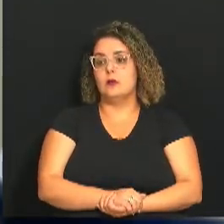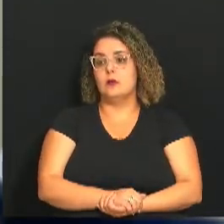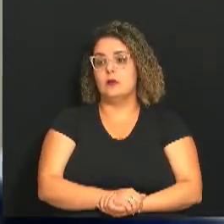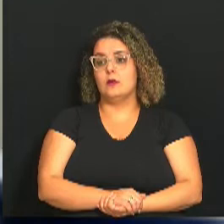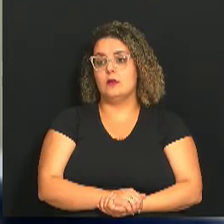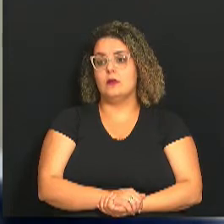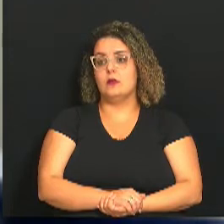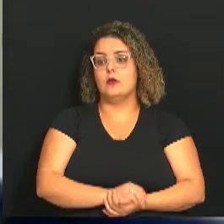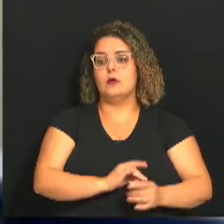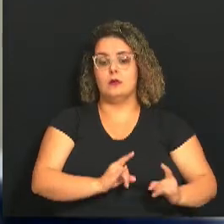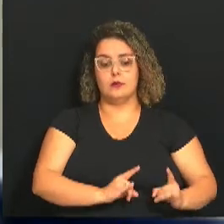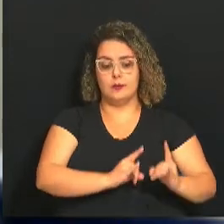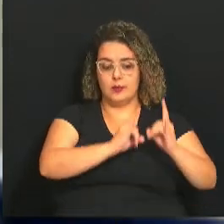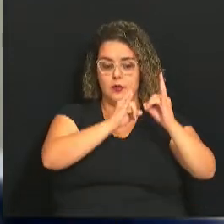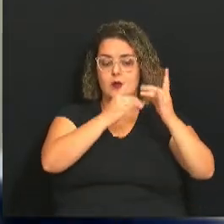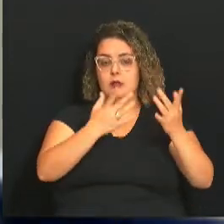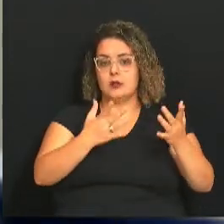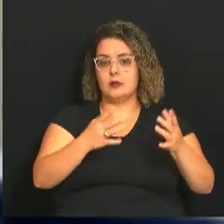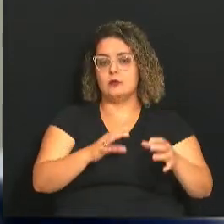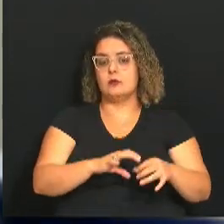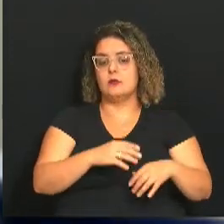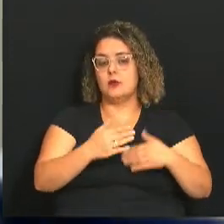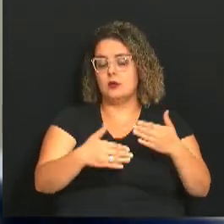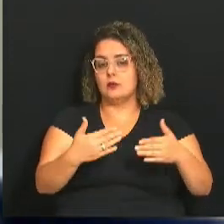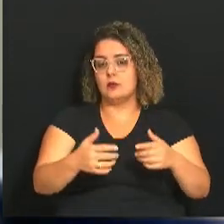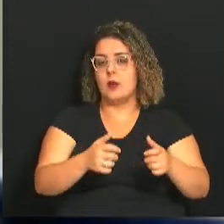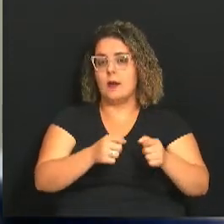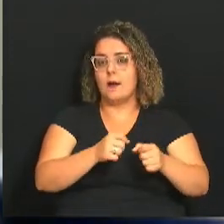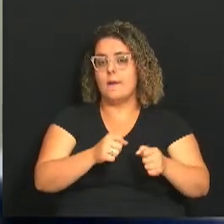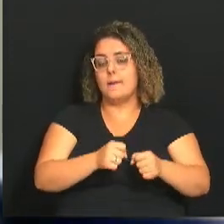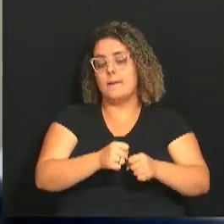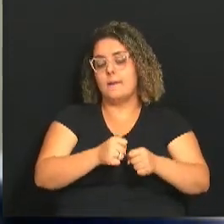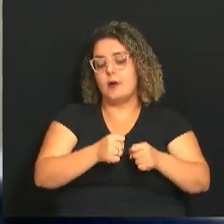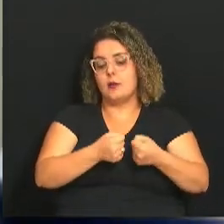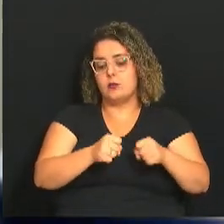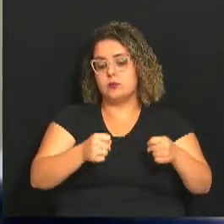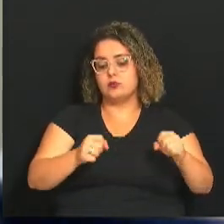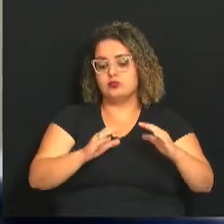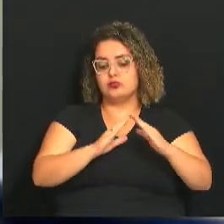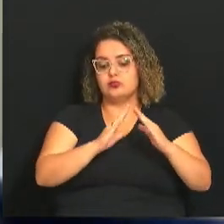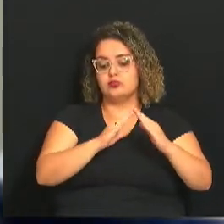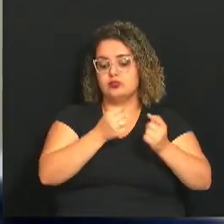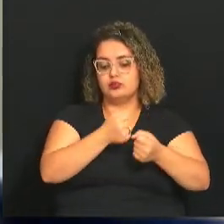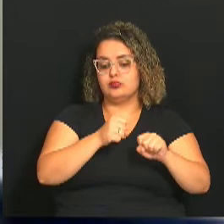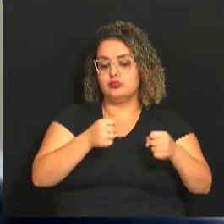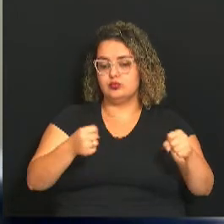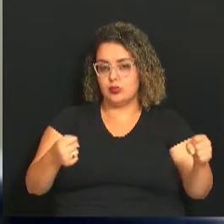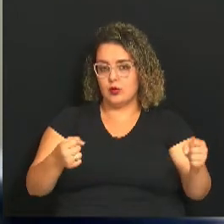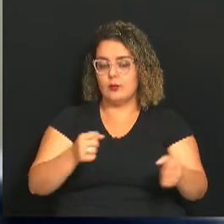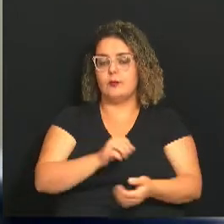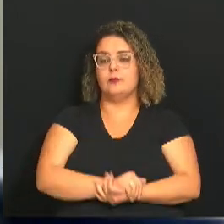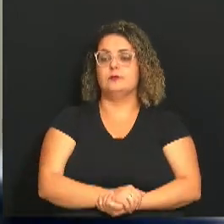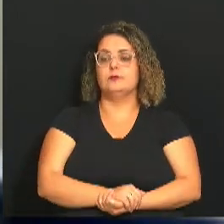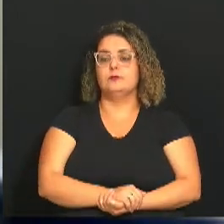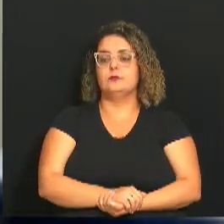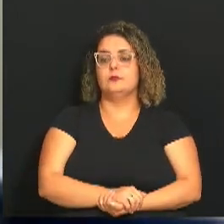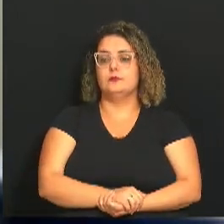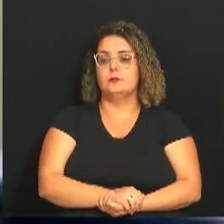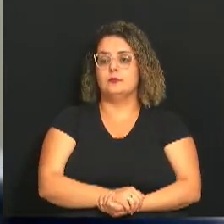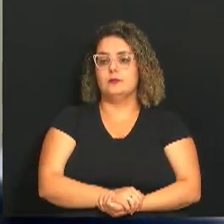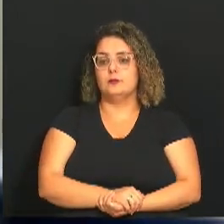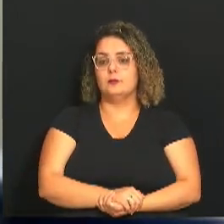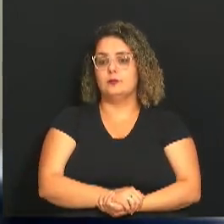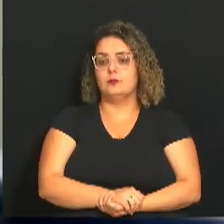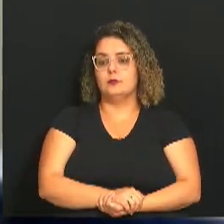prédios, né? Então, isso vai agravando a densidade das moradias, né? Então, isso provoca aí,